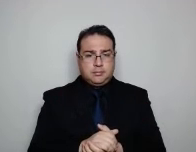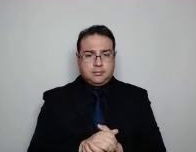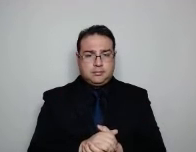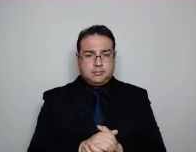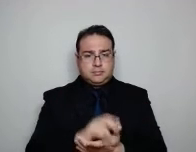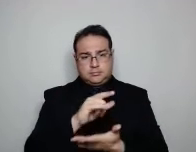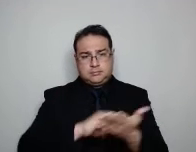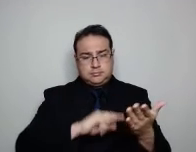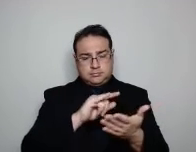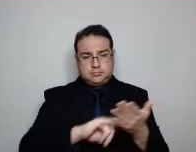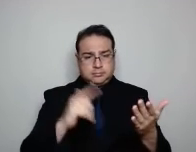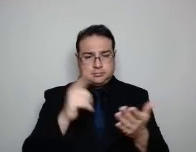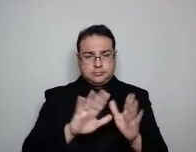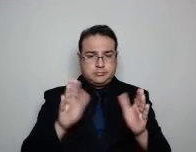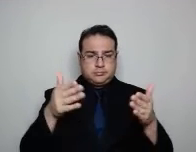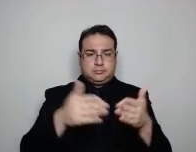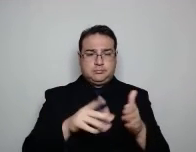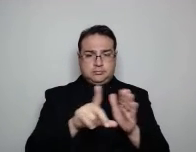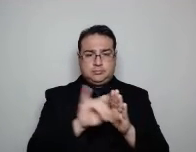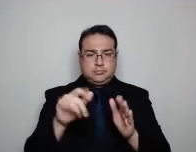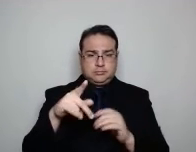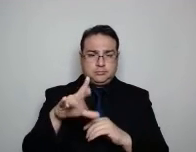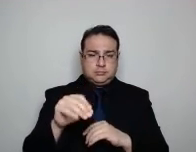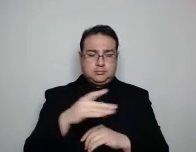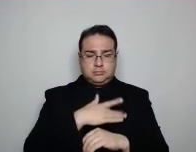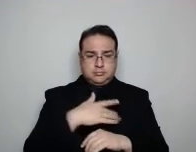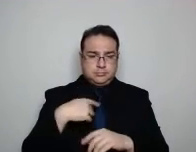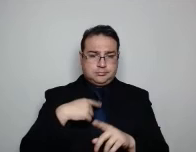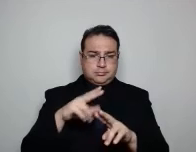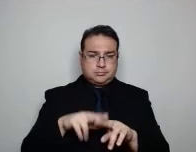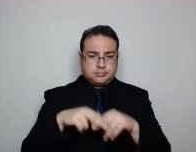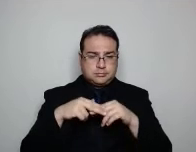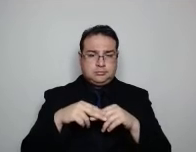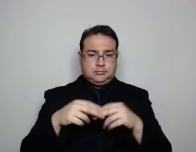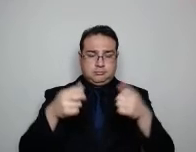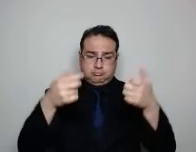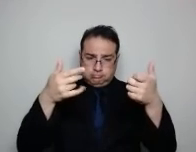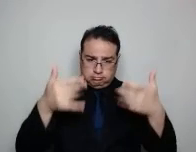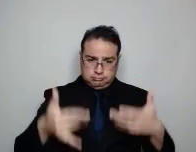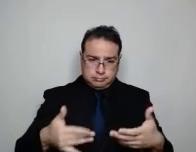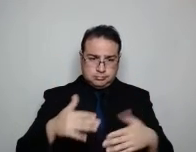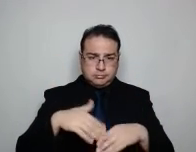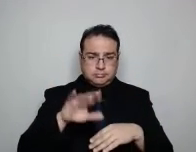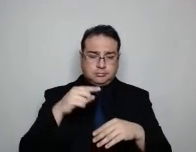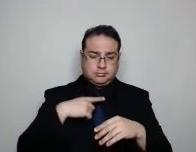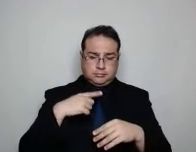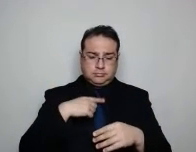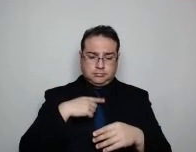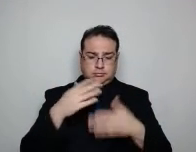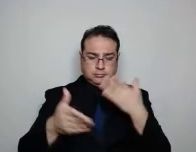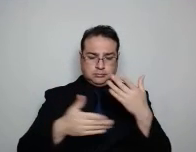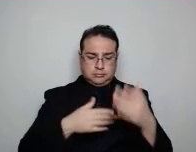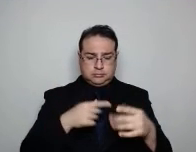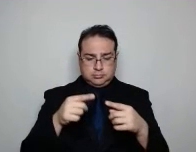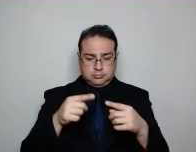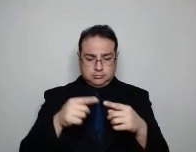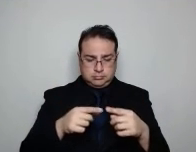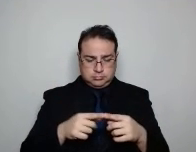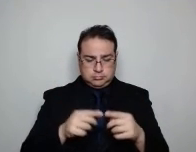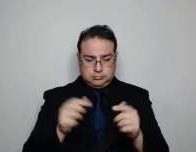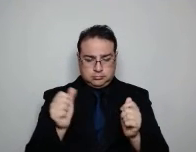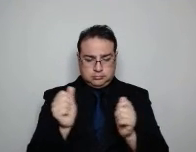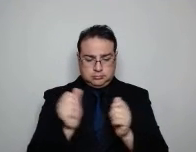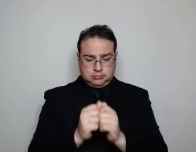não é abrangido pela lei de plano de saúde, então por mais que esse tratamento porventura não estivesse, por exemplo, no rol da